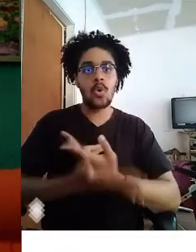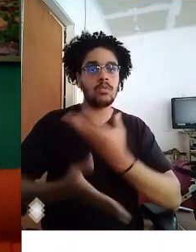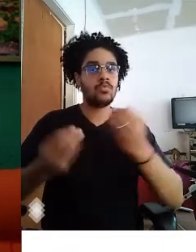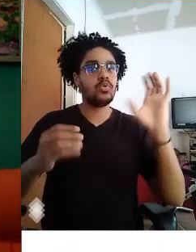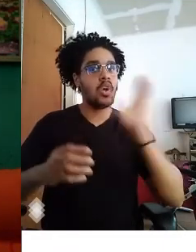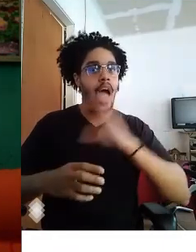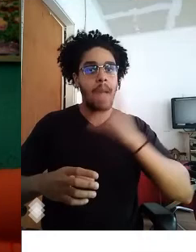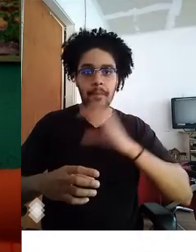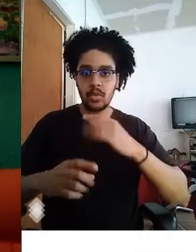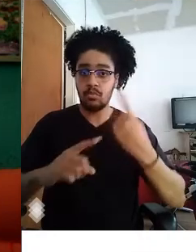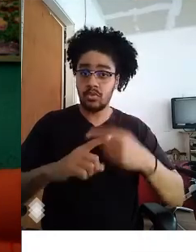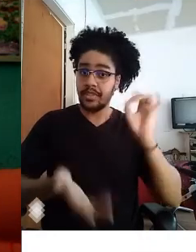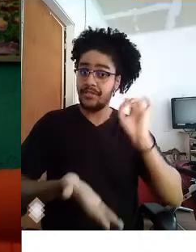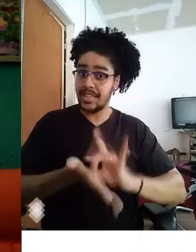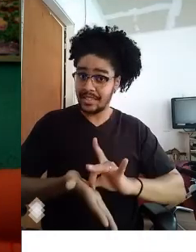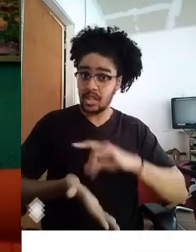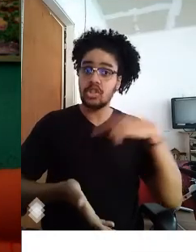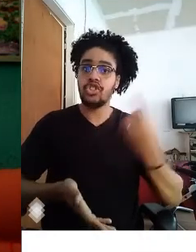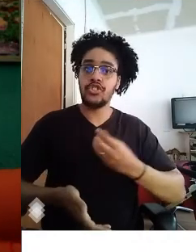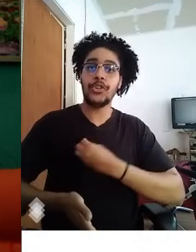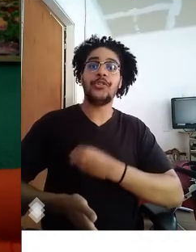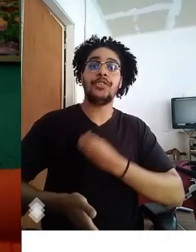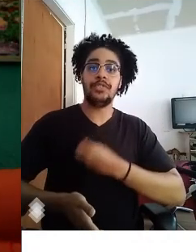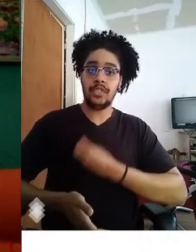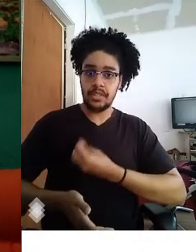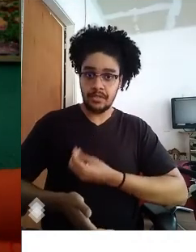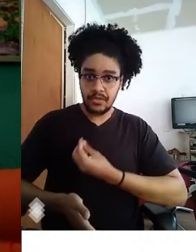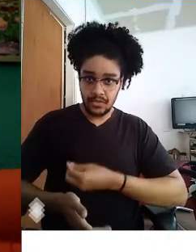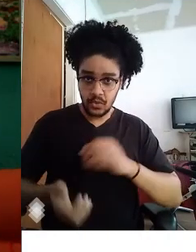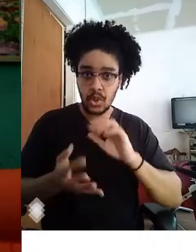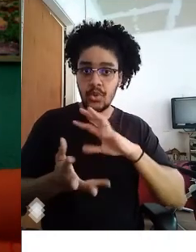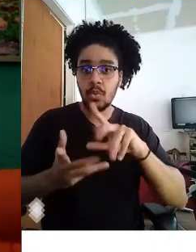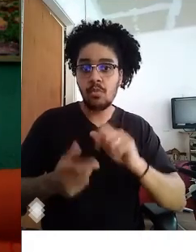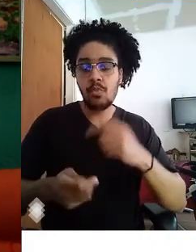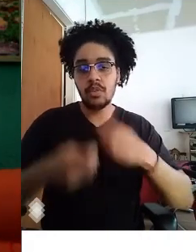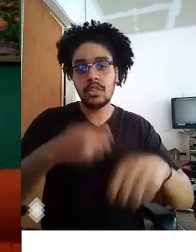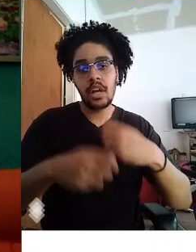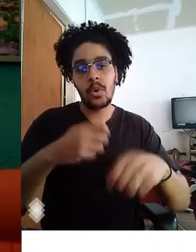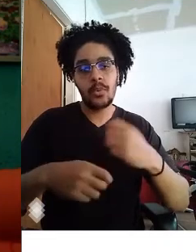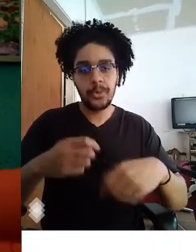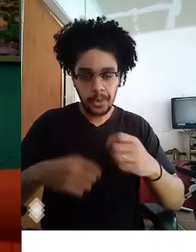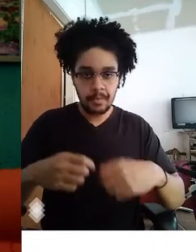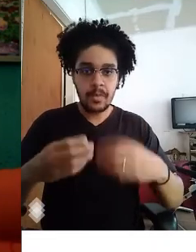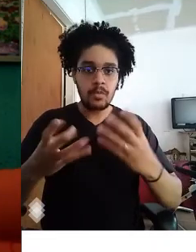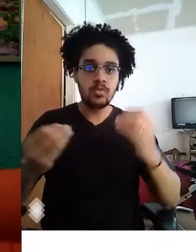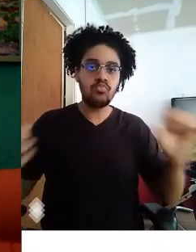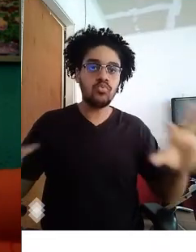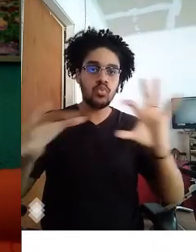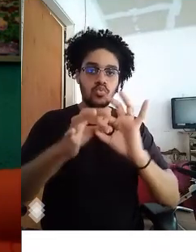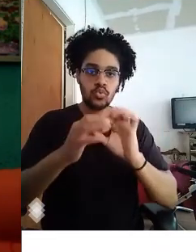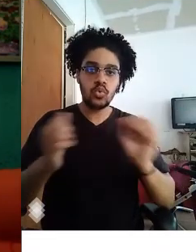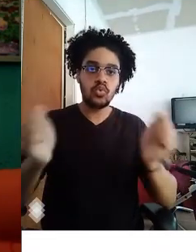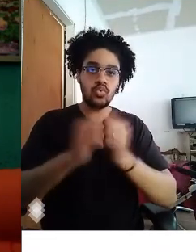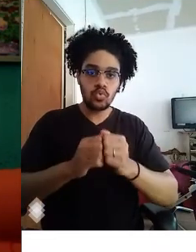gente entenda o porquê que a pandemia aconteceu de forma tão rápida. Porque na verdade a gente vive